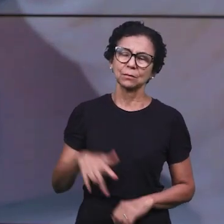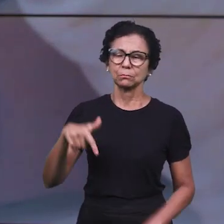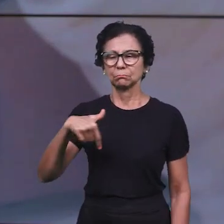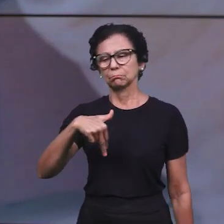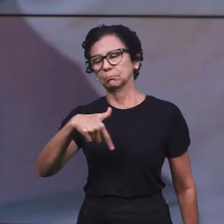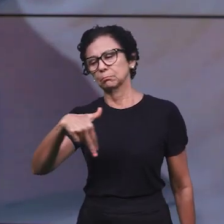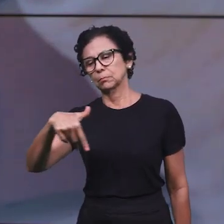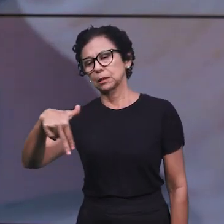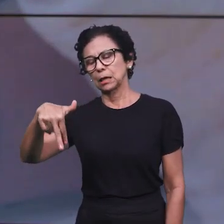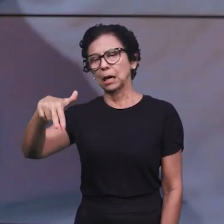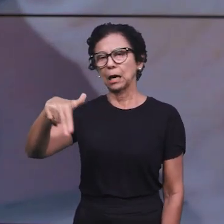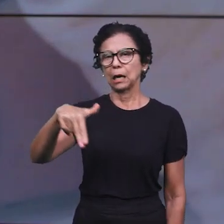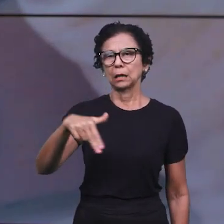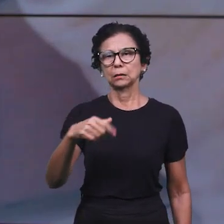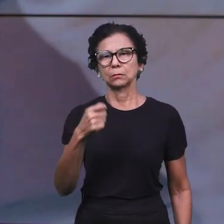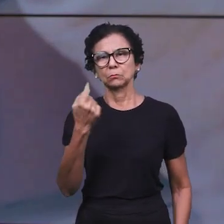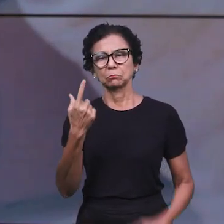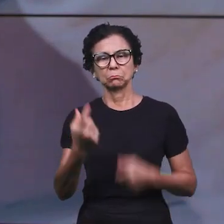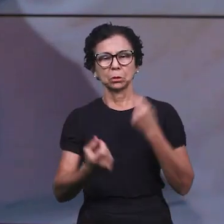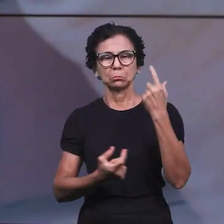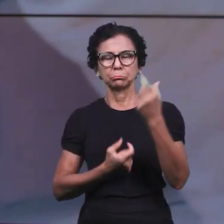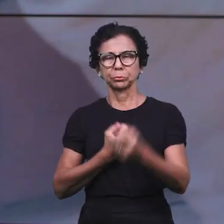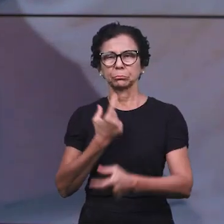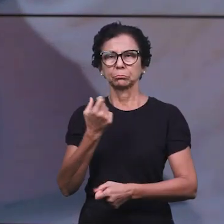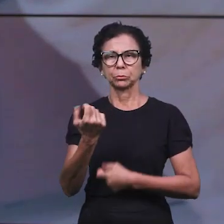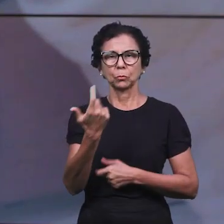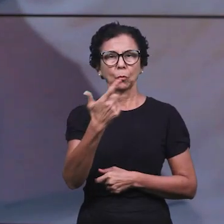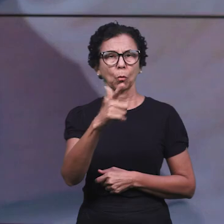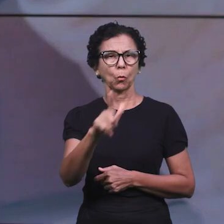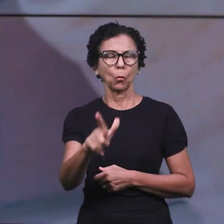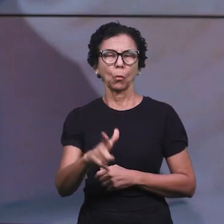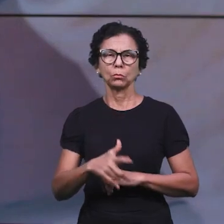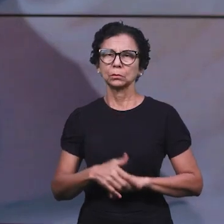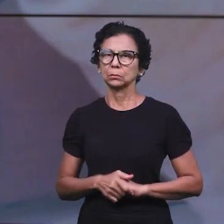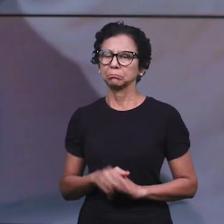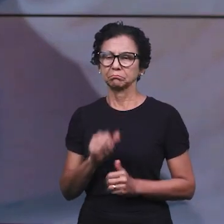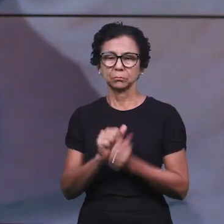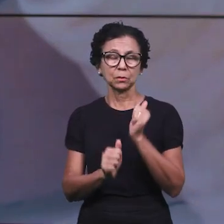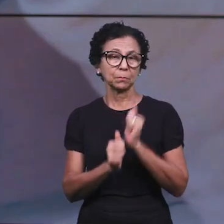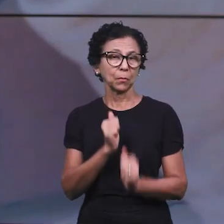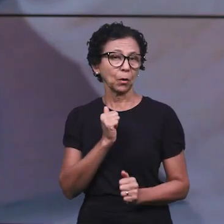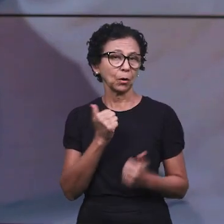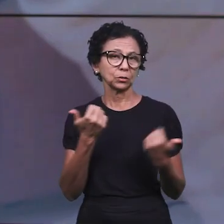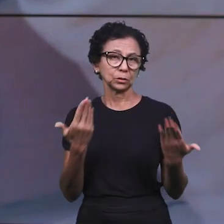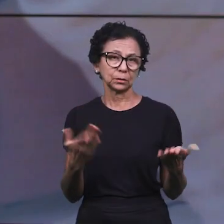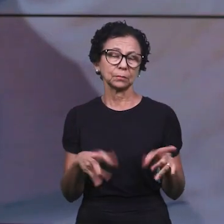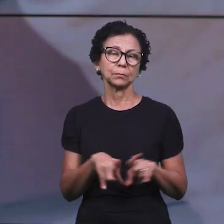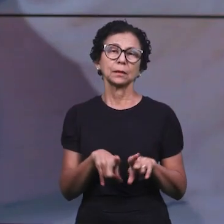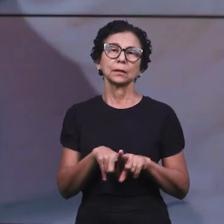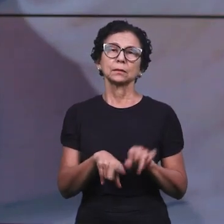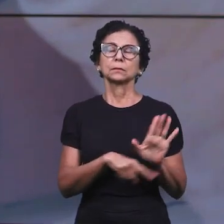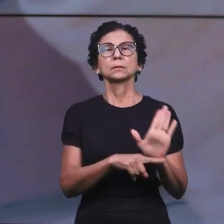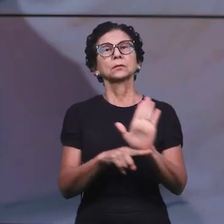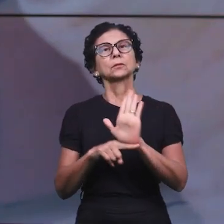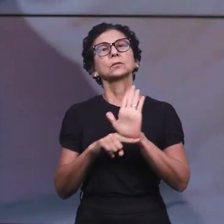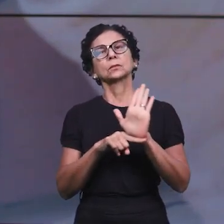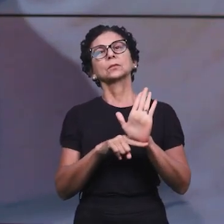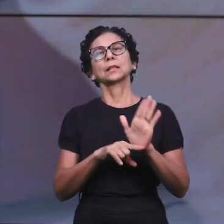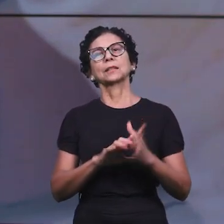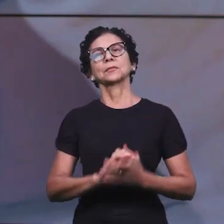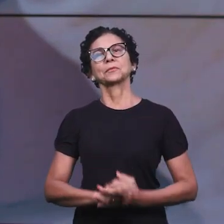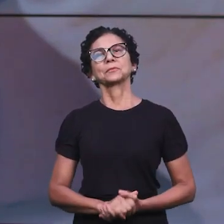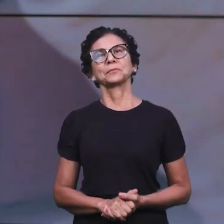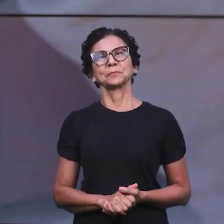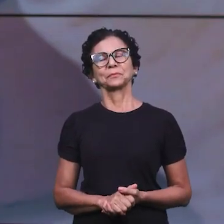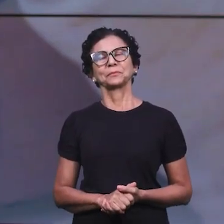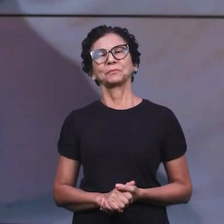caminhada, algumas vezes na semana, ou outra atividade que você se identifique mais, já vai te ajudar, já vai atingir